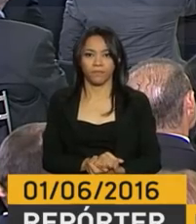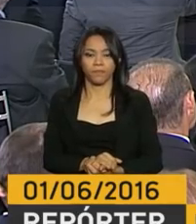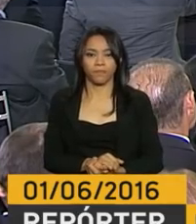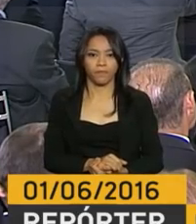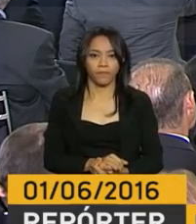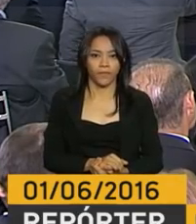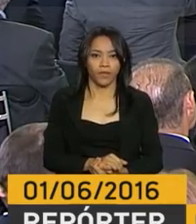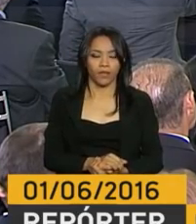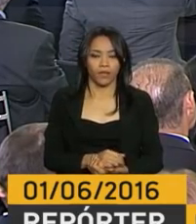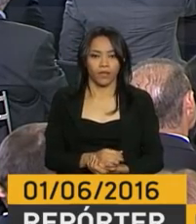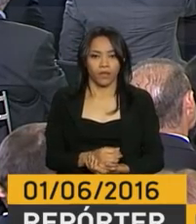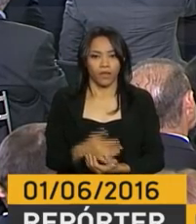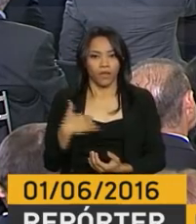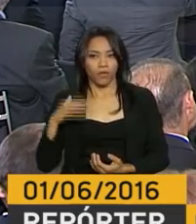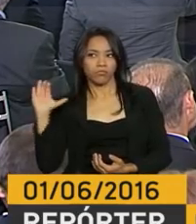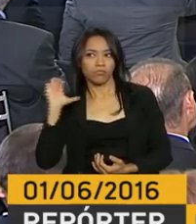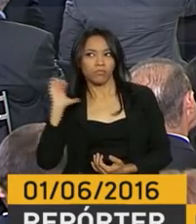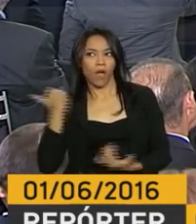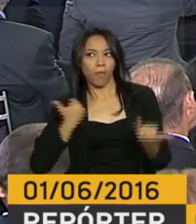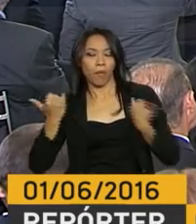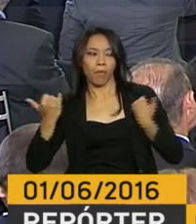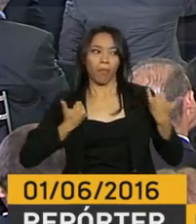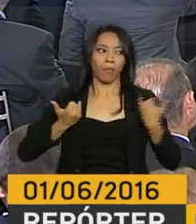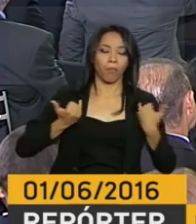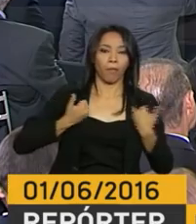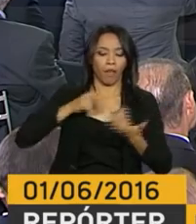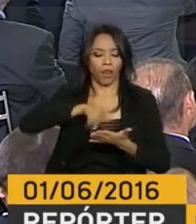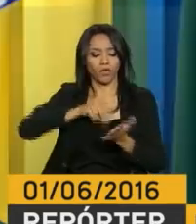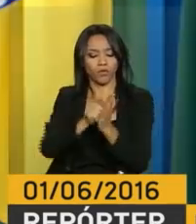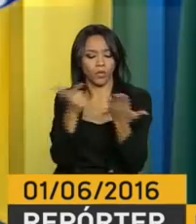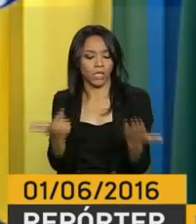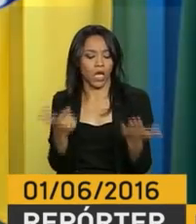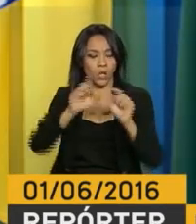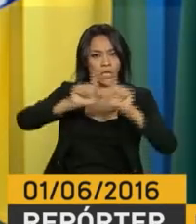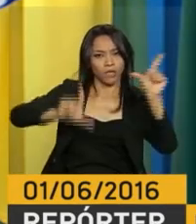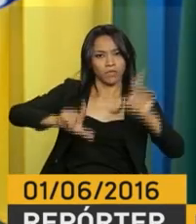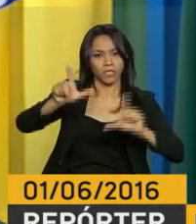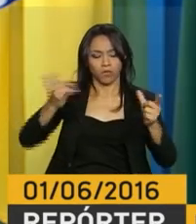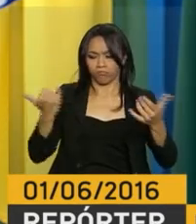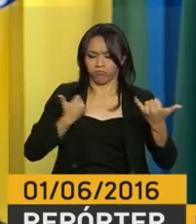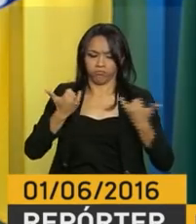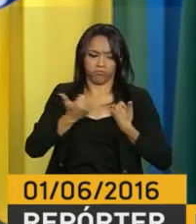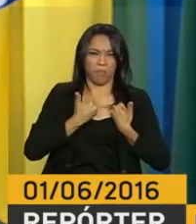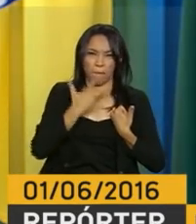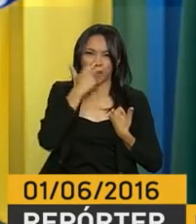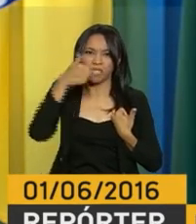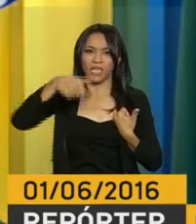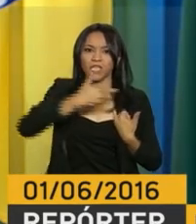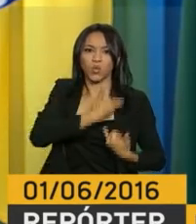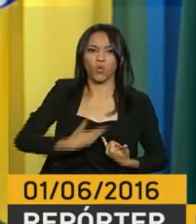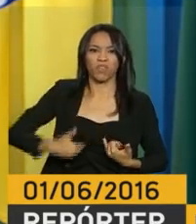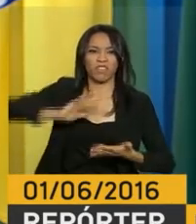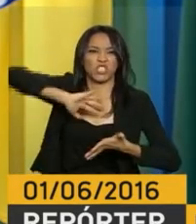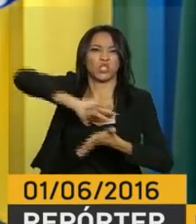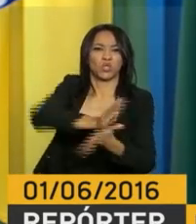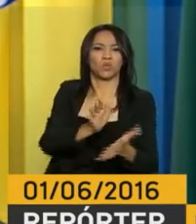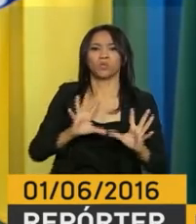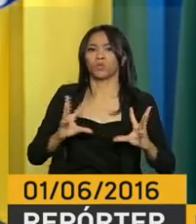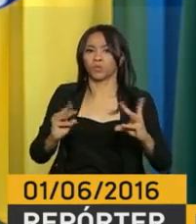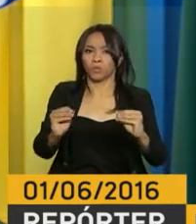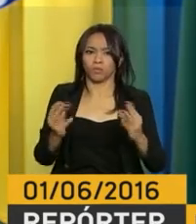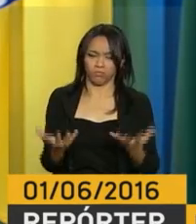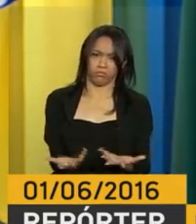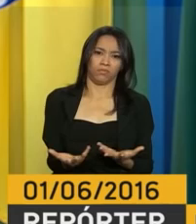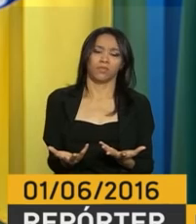eu vejo ouço vejo ouço leio afirmações de que este governo vai destruir tudo que